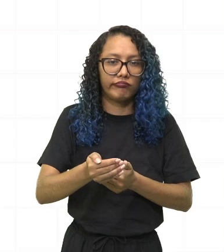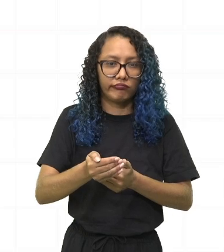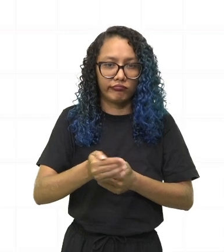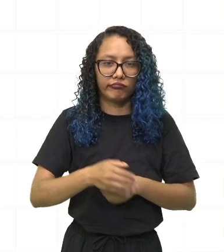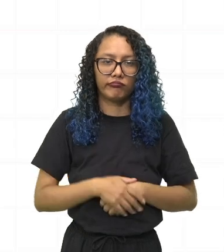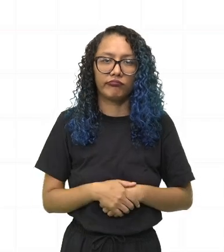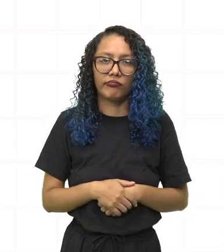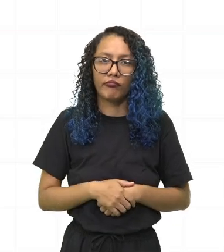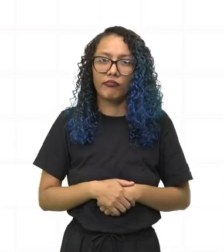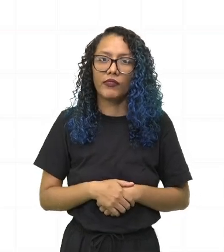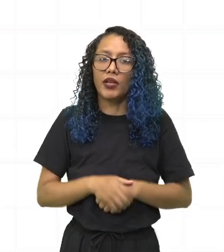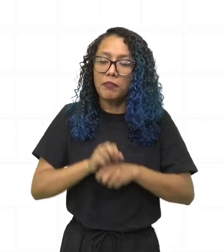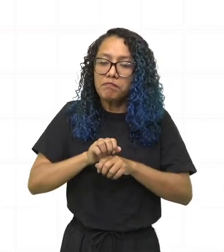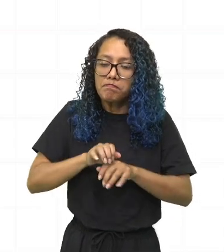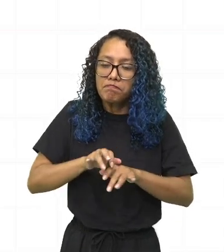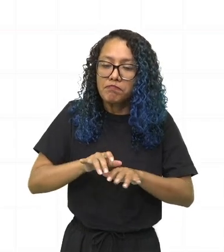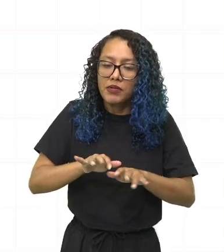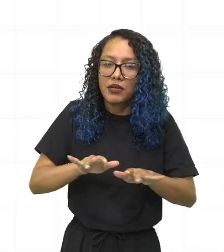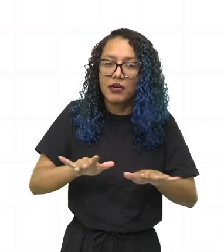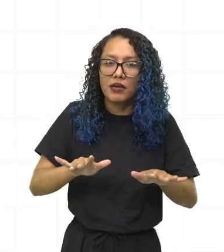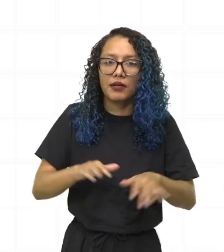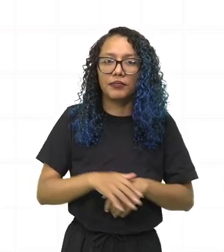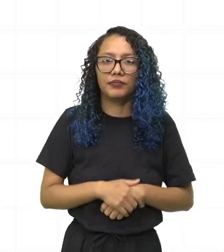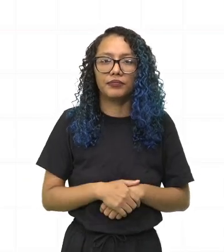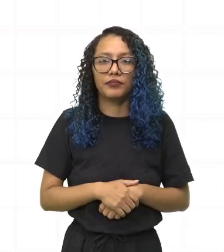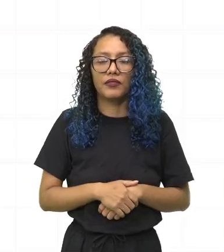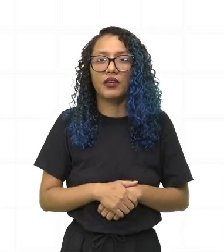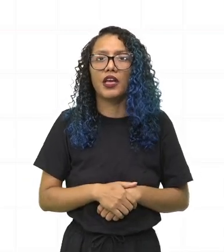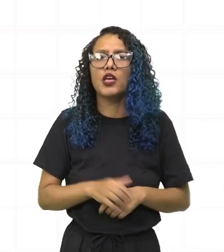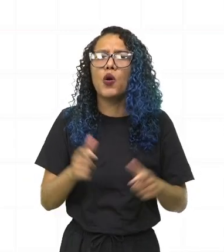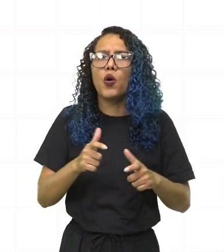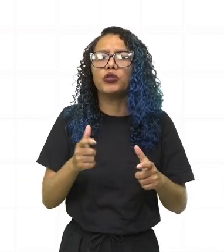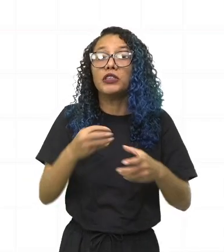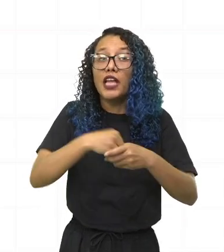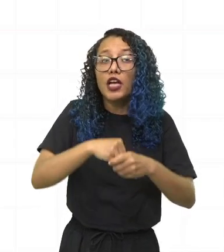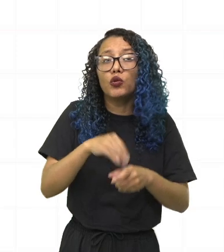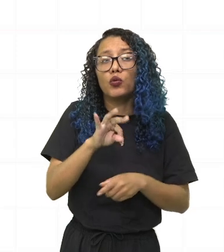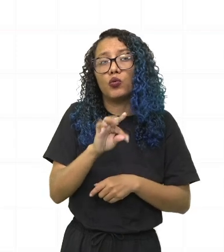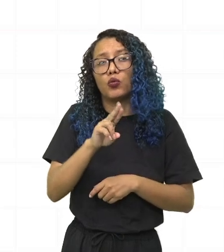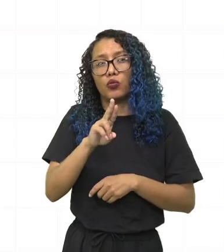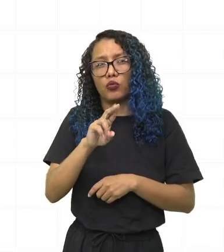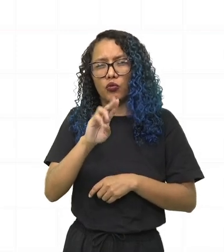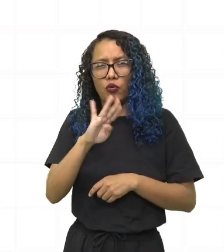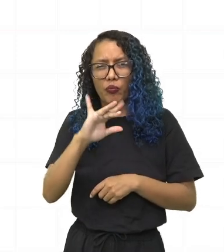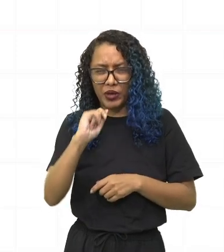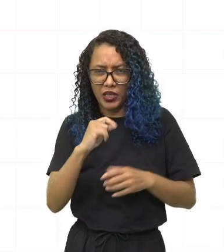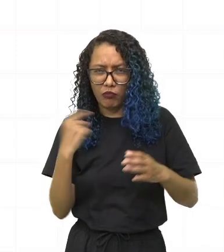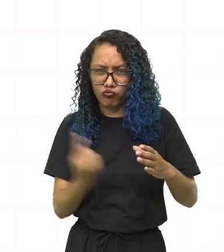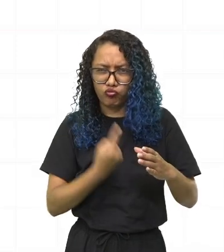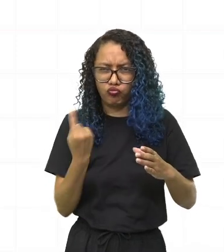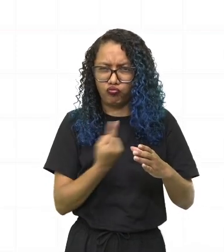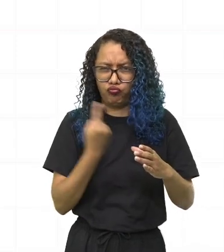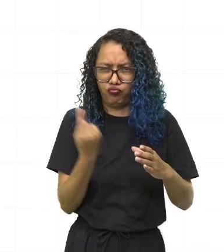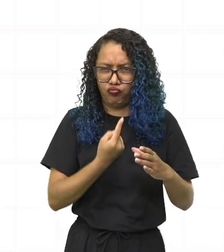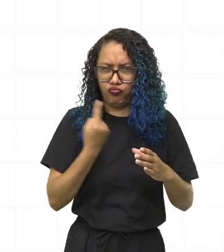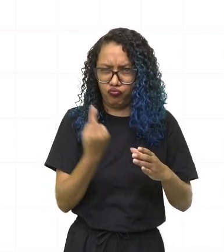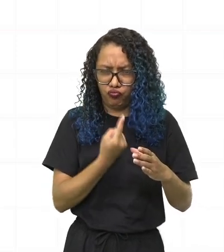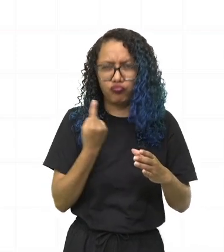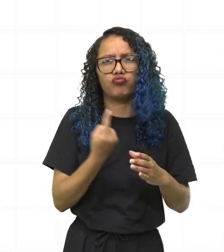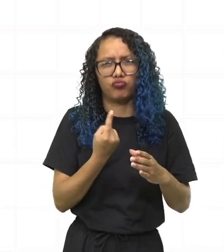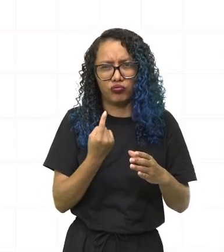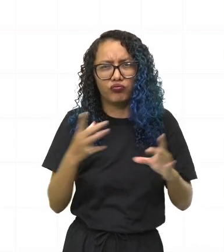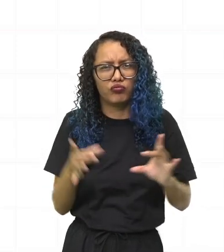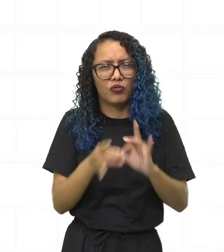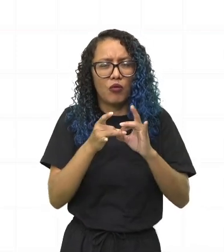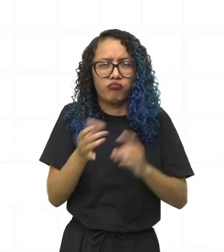ser liberada, até ela chegar às turbinas, né? E essas turbinas, elas estão acopladas aos